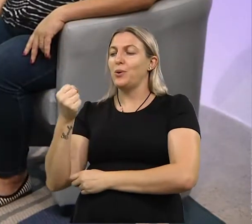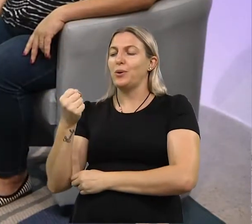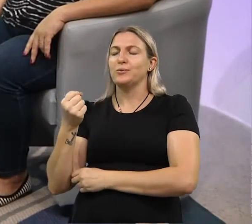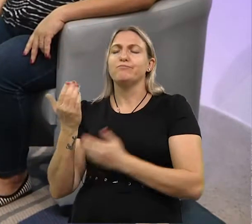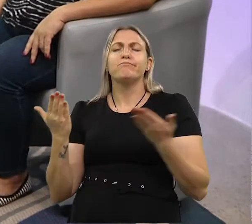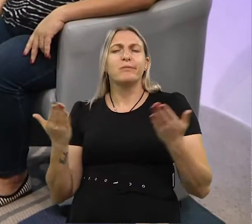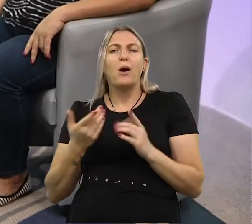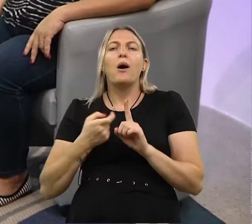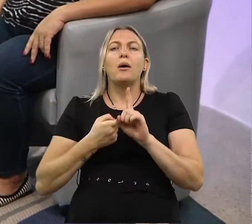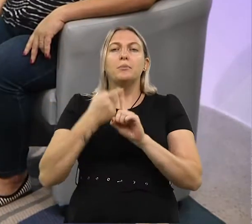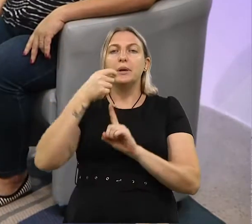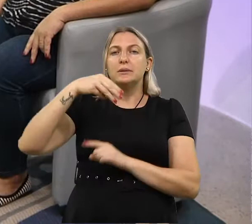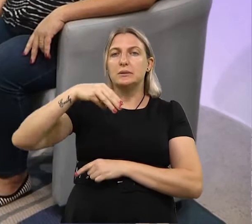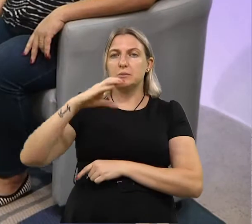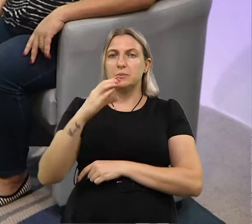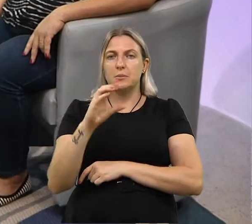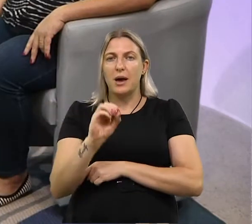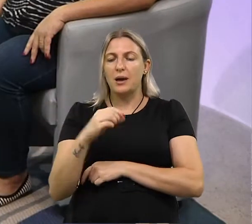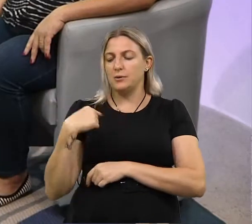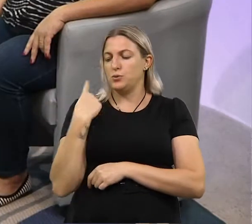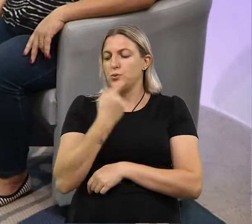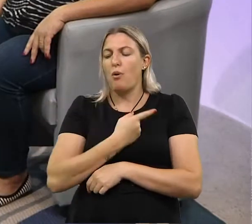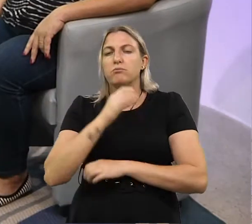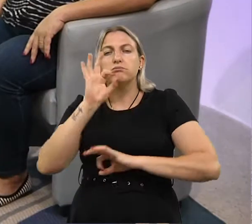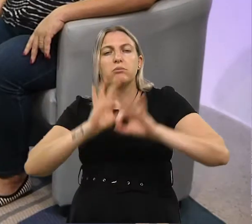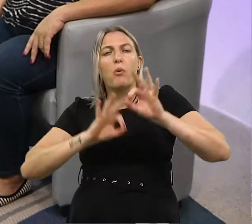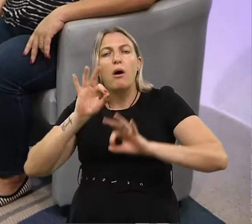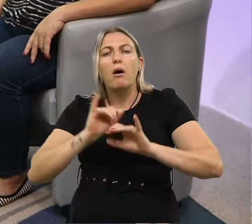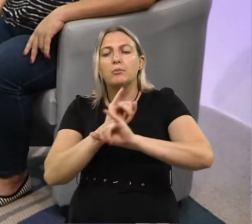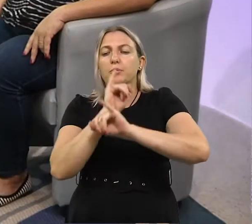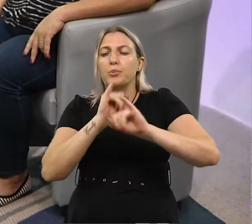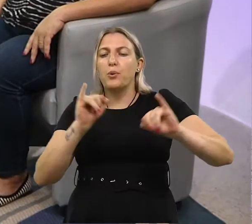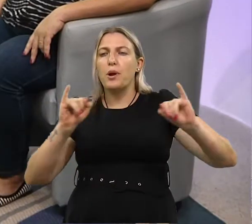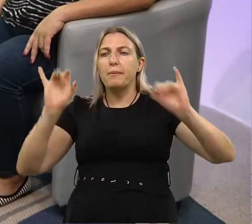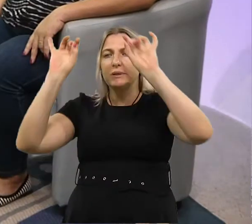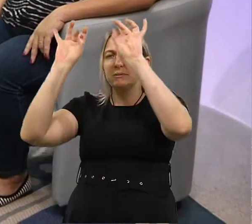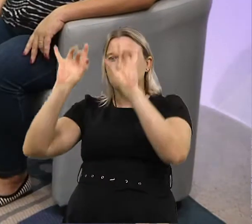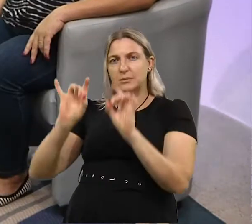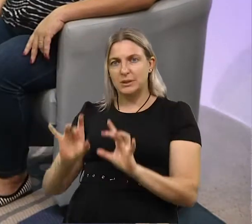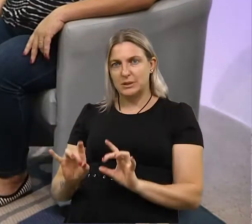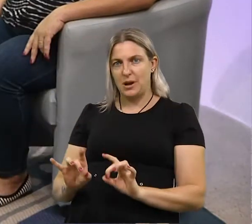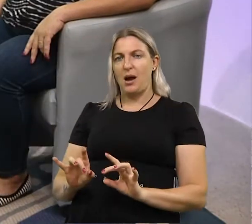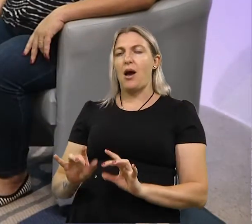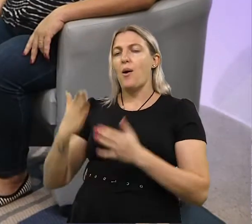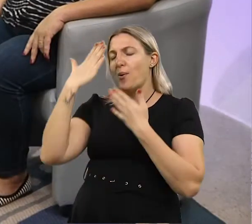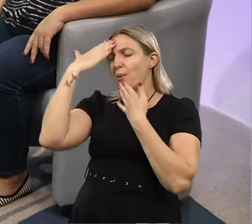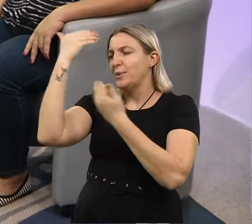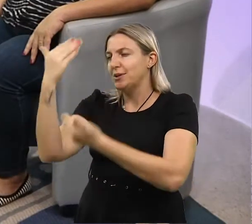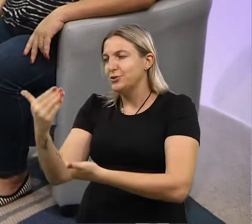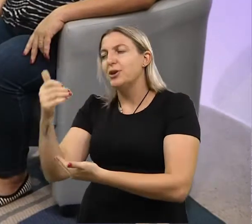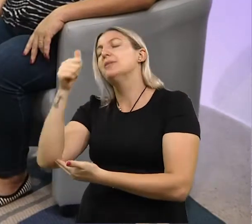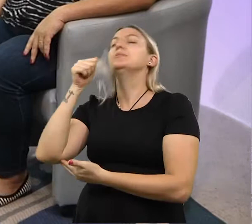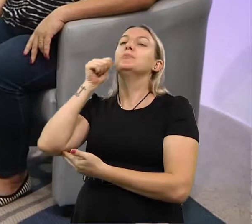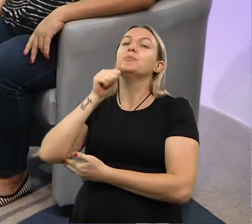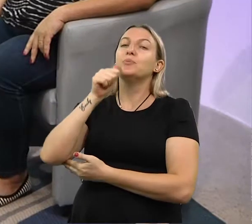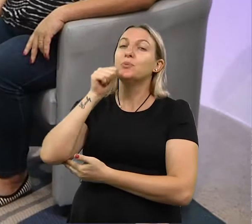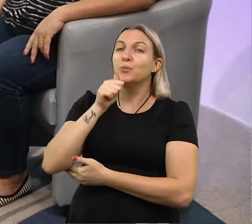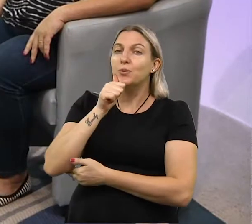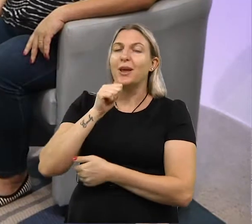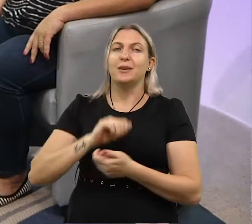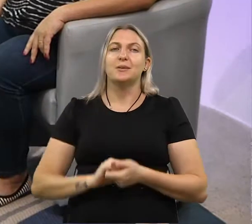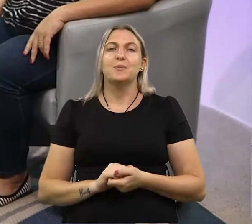gente está fazendo toda essa programação especial em razão e homenageando as mulheres,